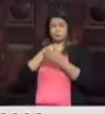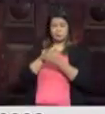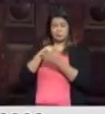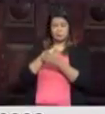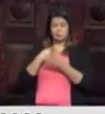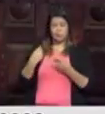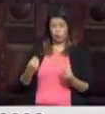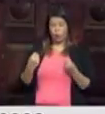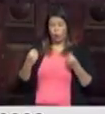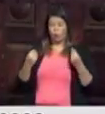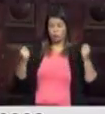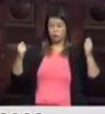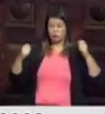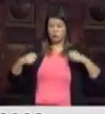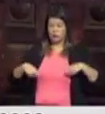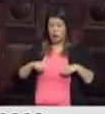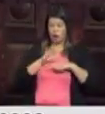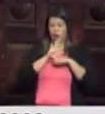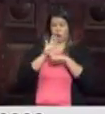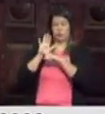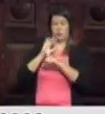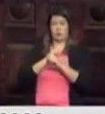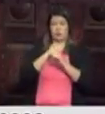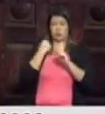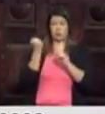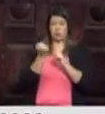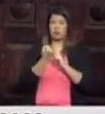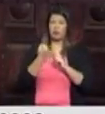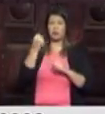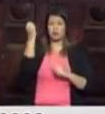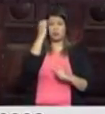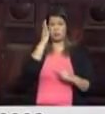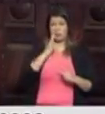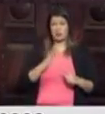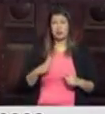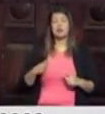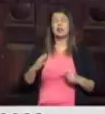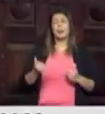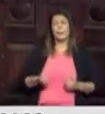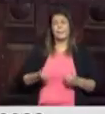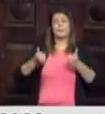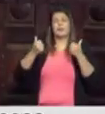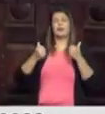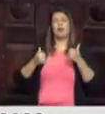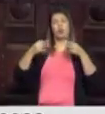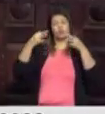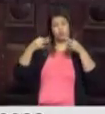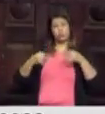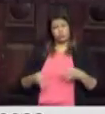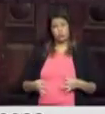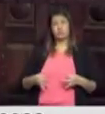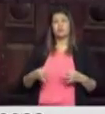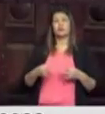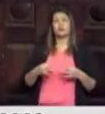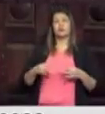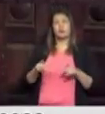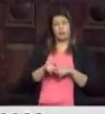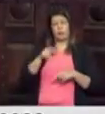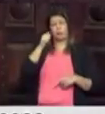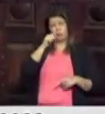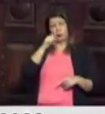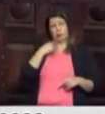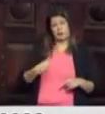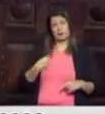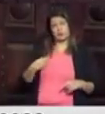que a gente pode transformar a sociedade brasileira mais igualitária, mais justa e com a participação do tamanho da mulher